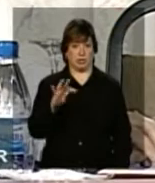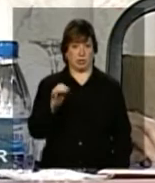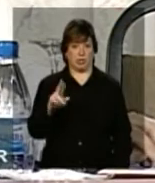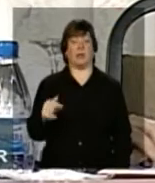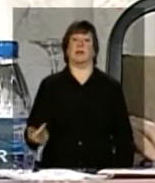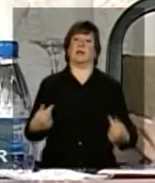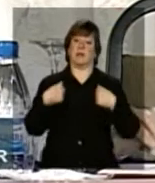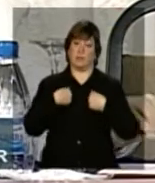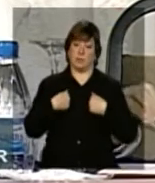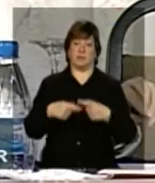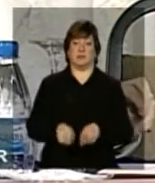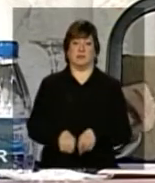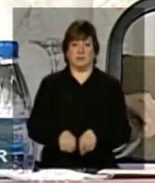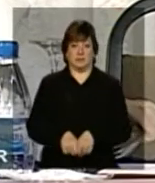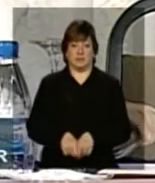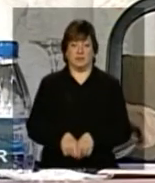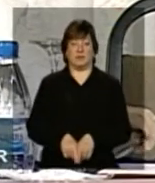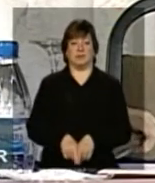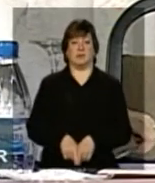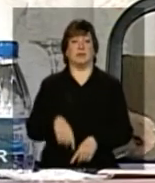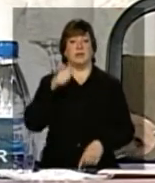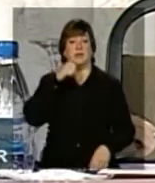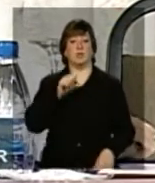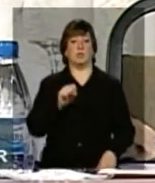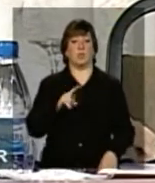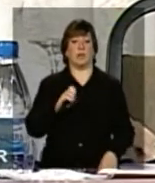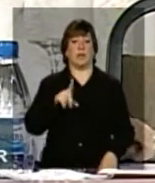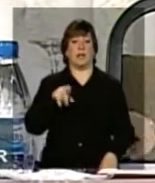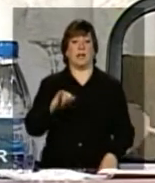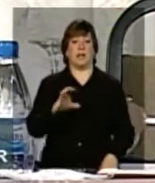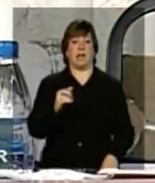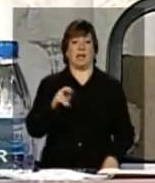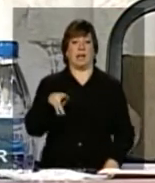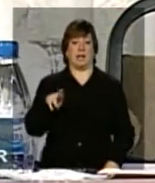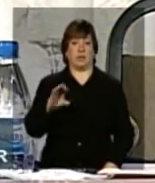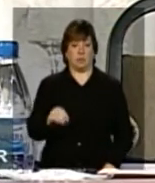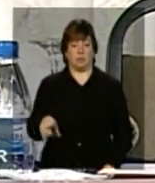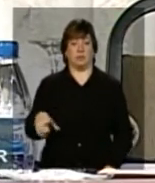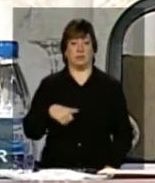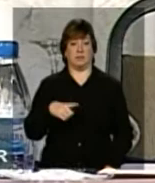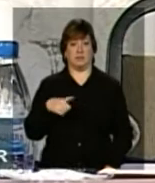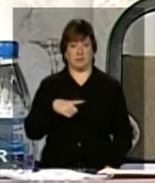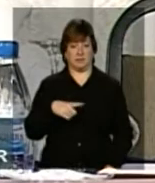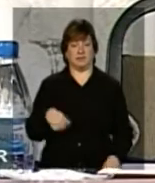eu, a Sueli Carneiro do Guelédes,